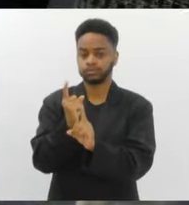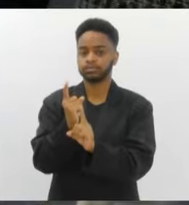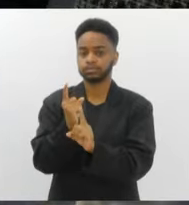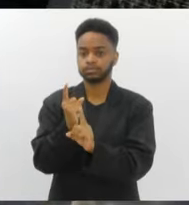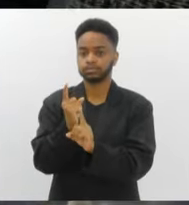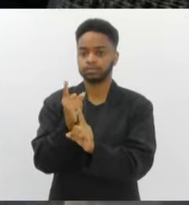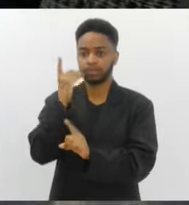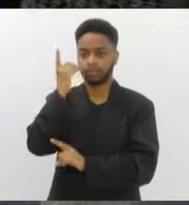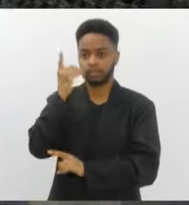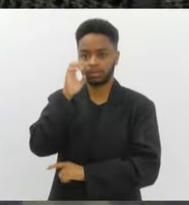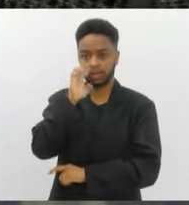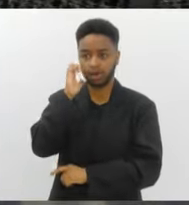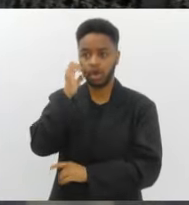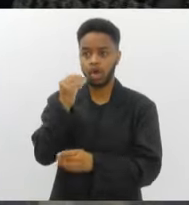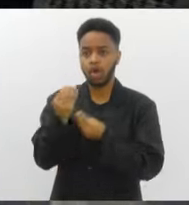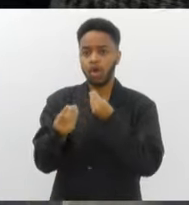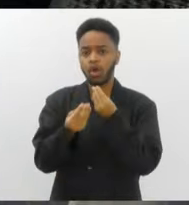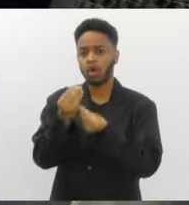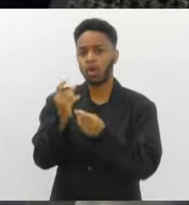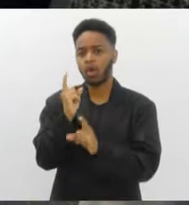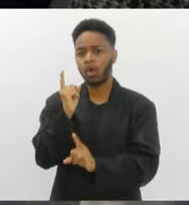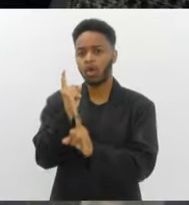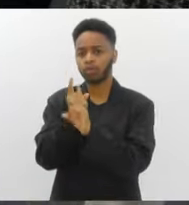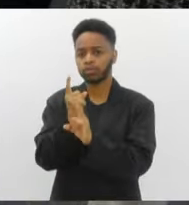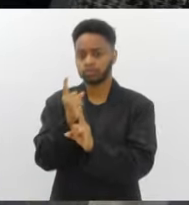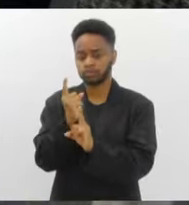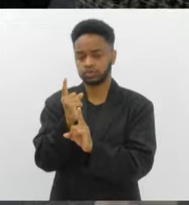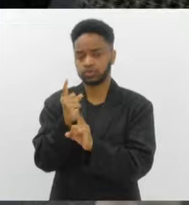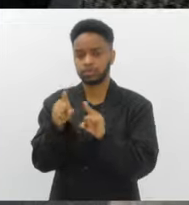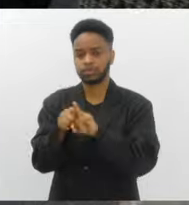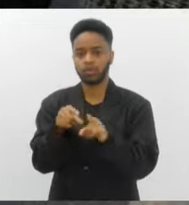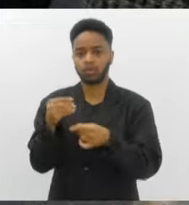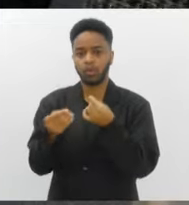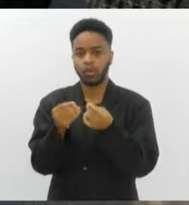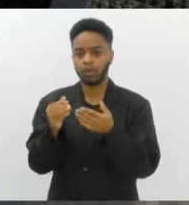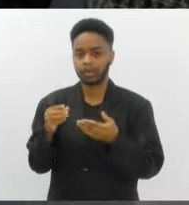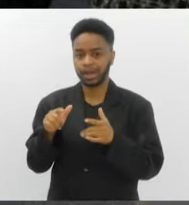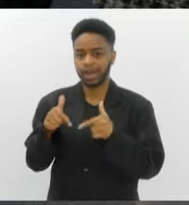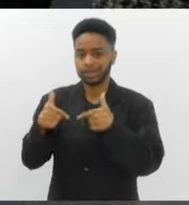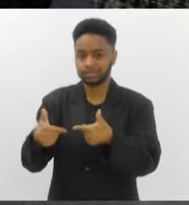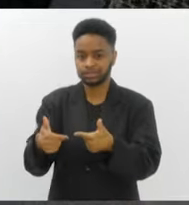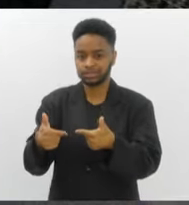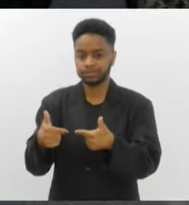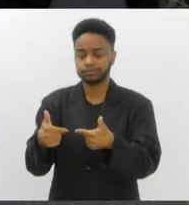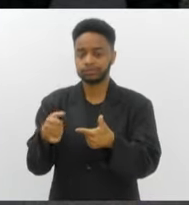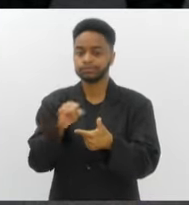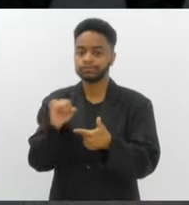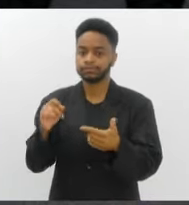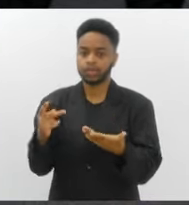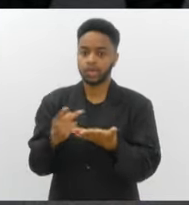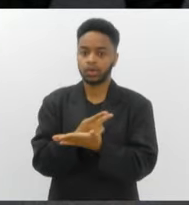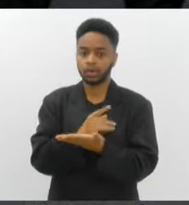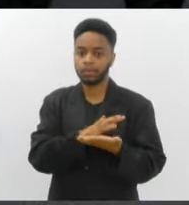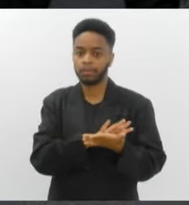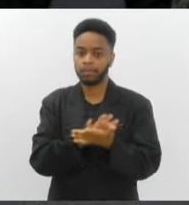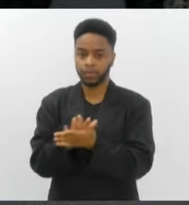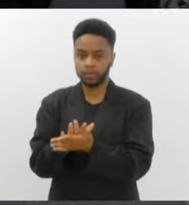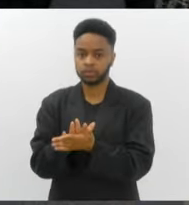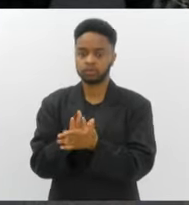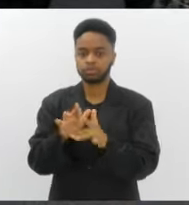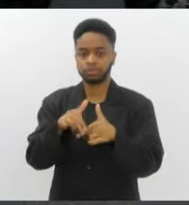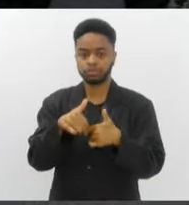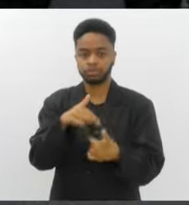Deputada Érica Takemoto, como identificar e como agir em relação aos casos de intolerância religiosa,